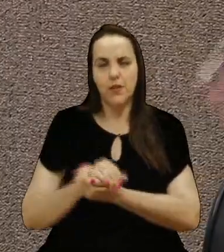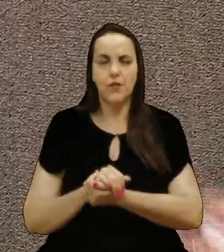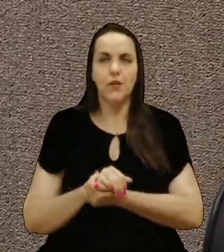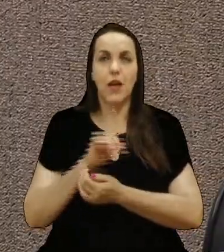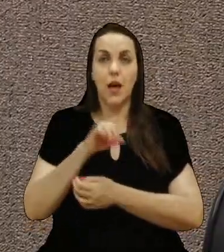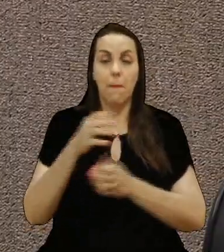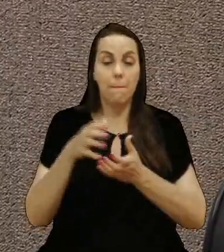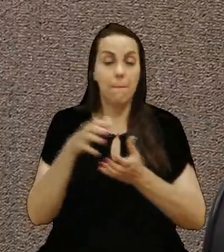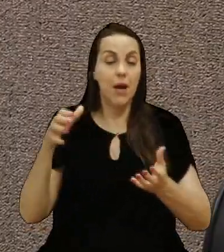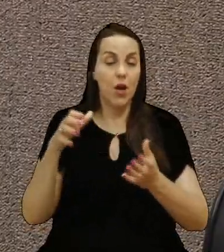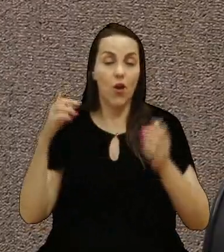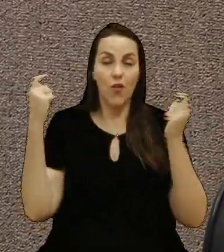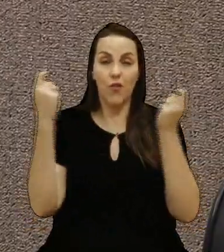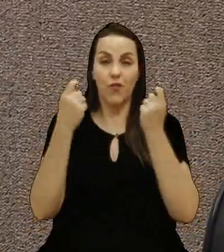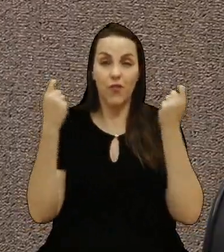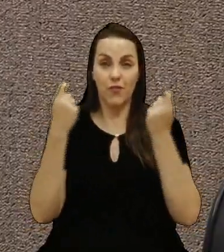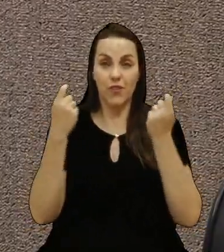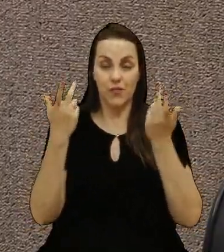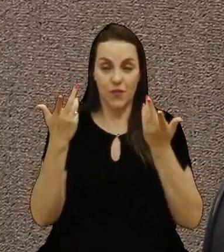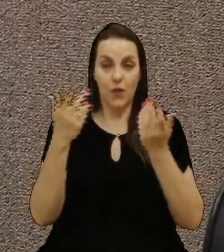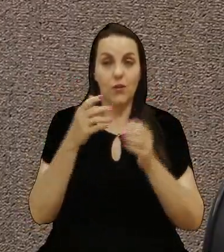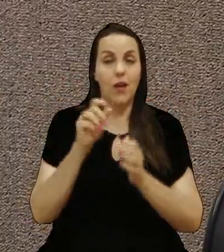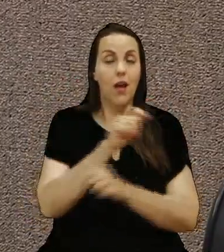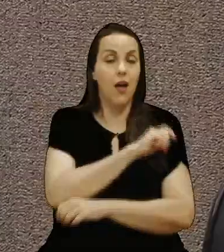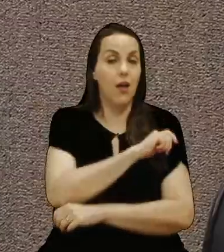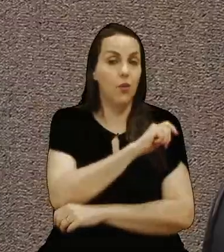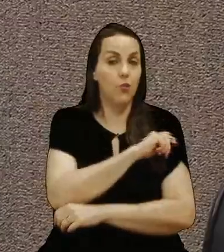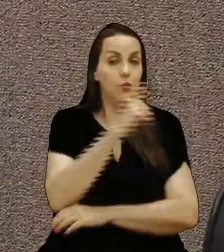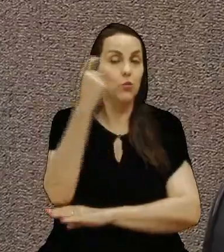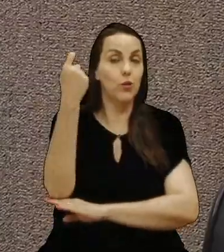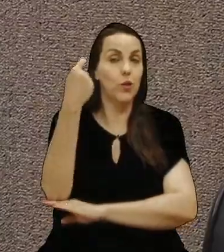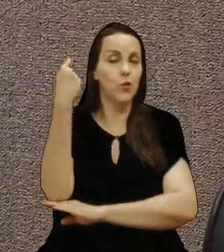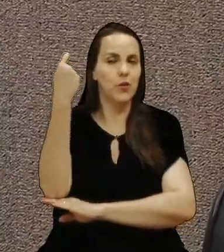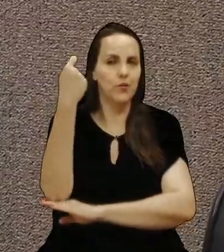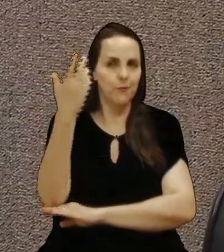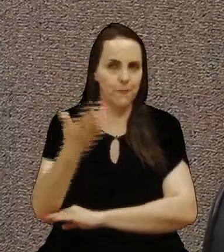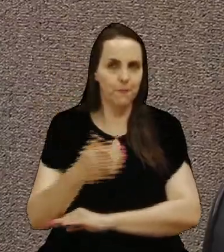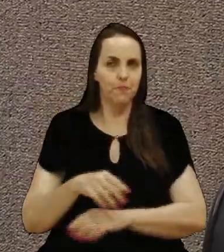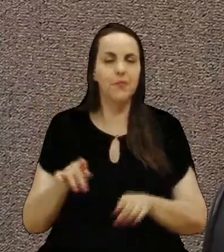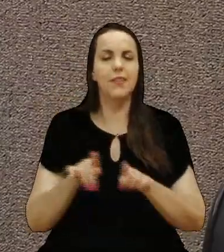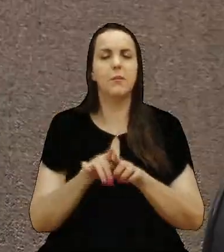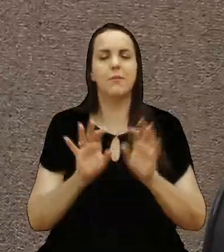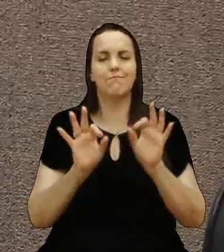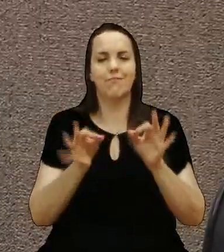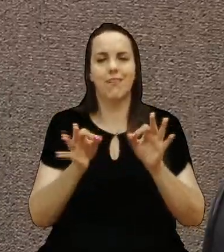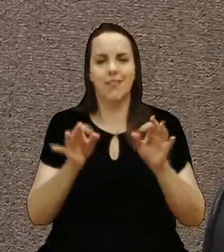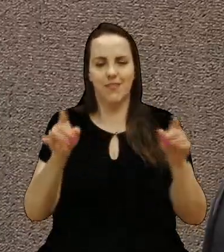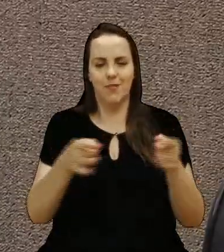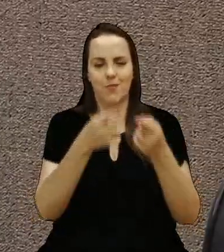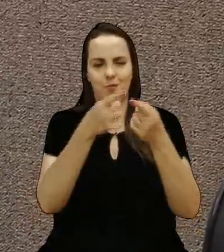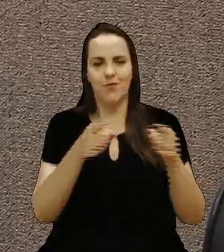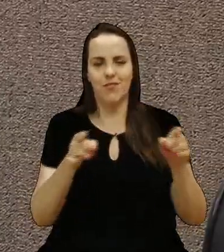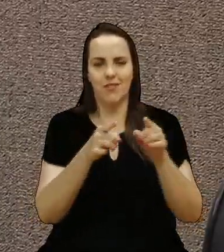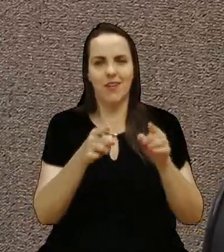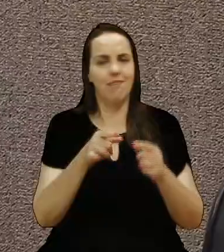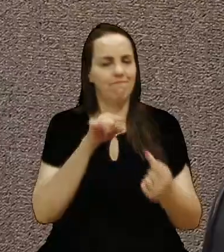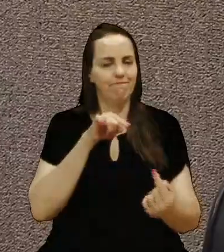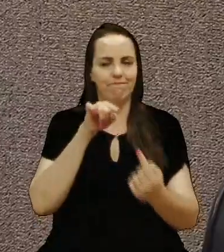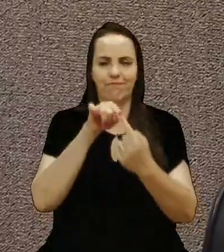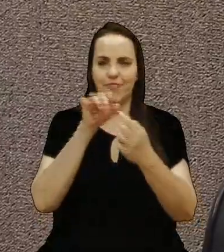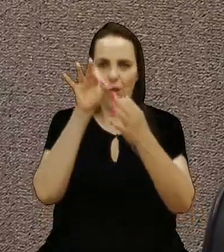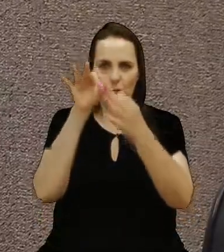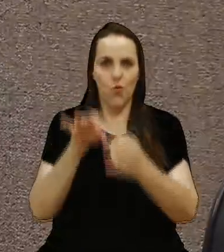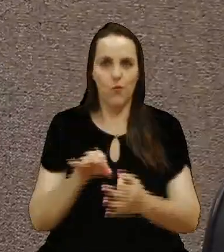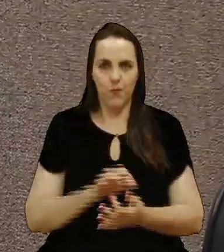maior festival estudantil do Rio Grande do Sul. E nós temos certeza que o musical também vai nesse sentido, ele que é realizado, então, pelos